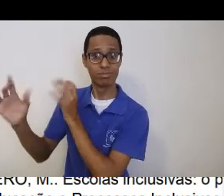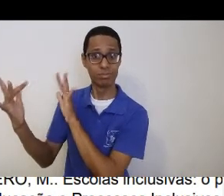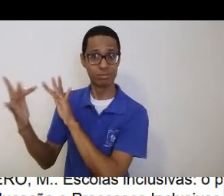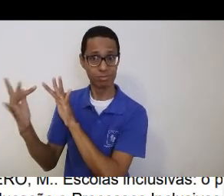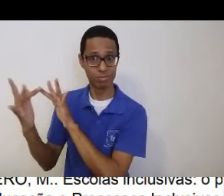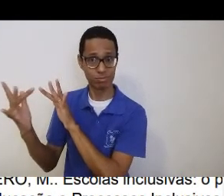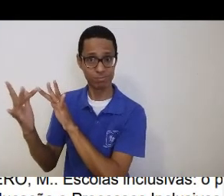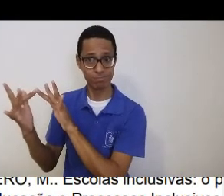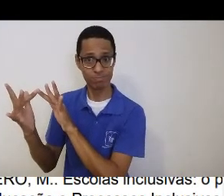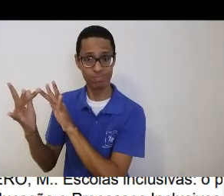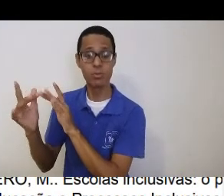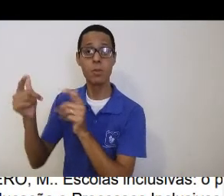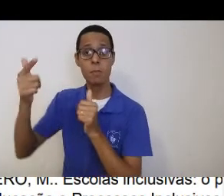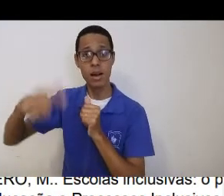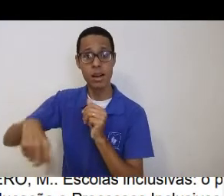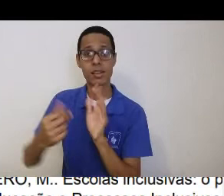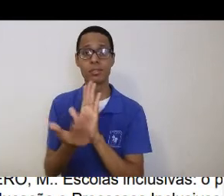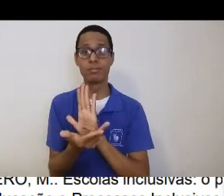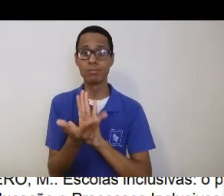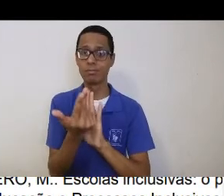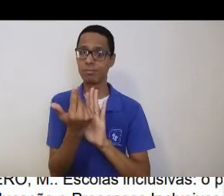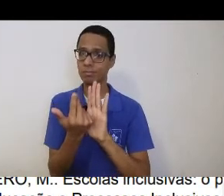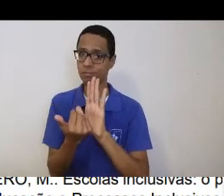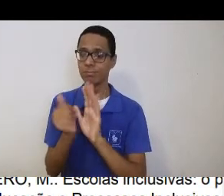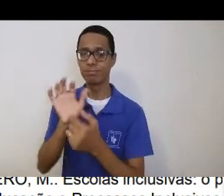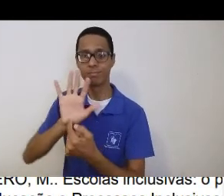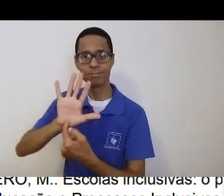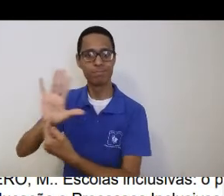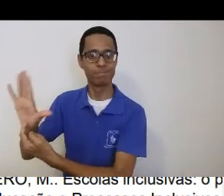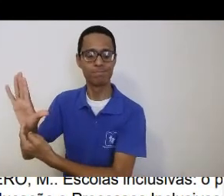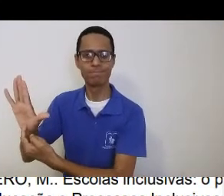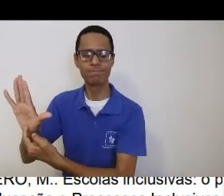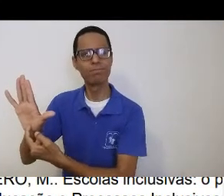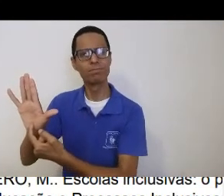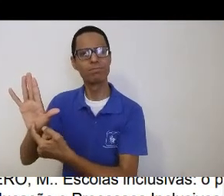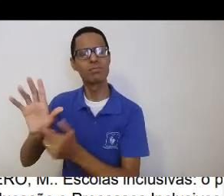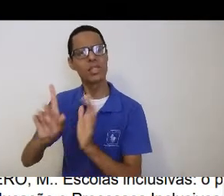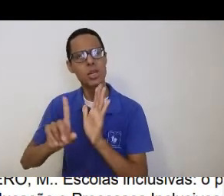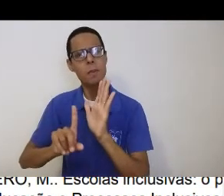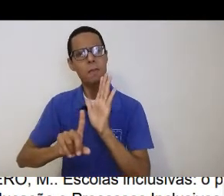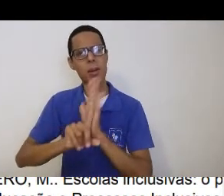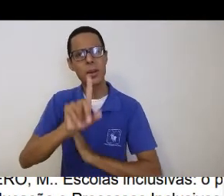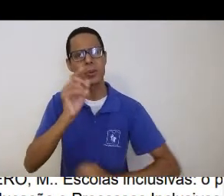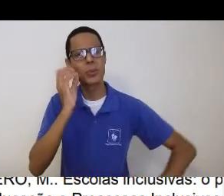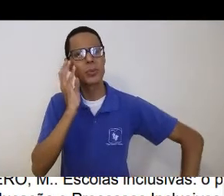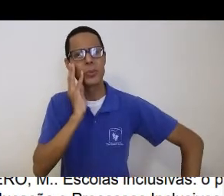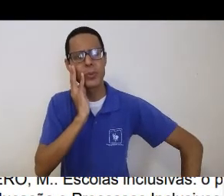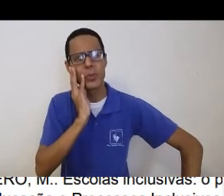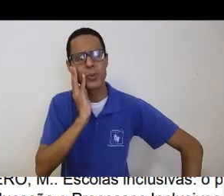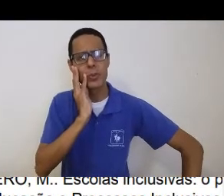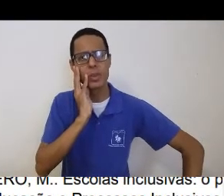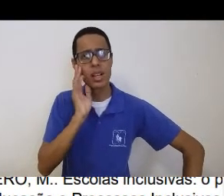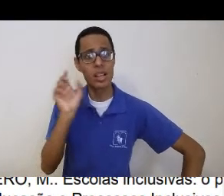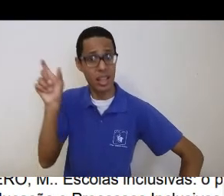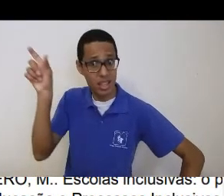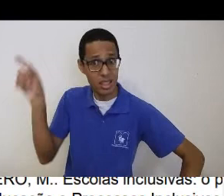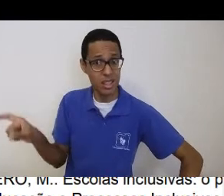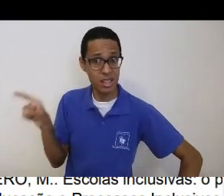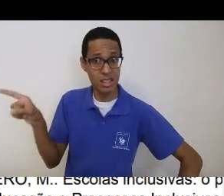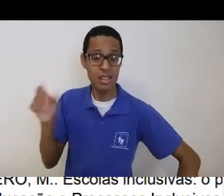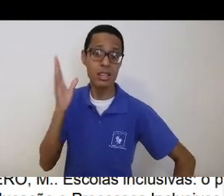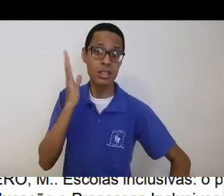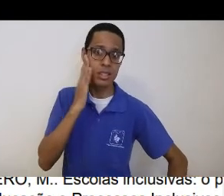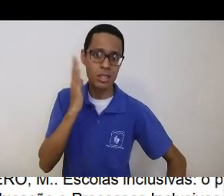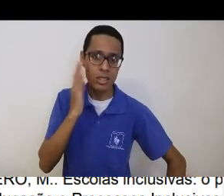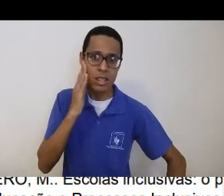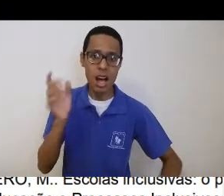casa do aluno, desse sujeito. Aí entrou a